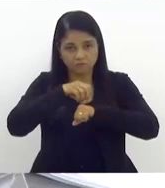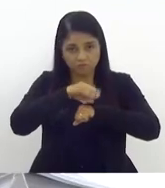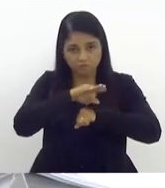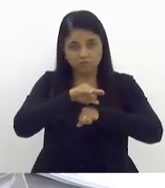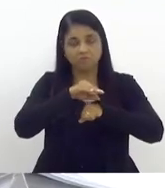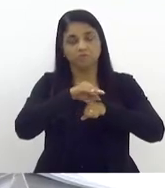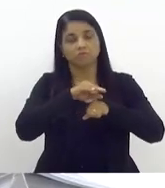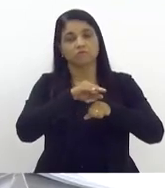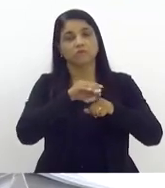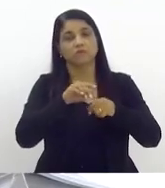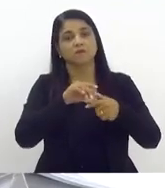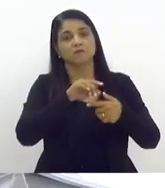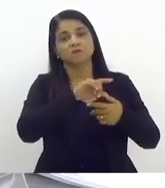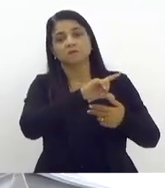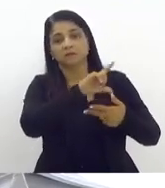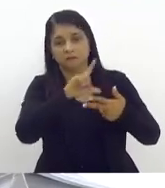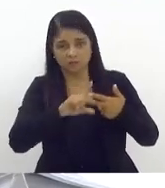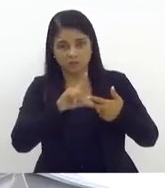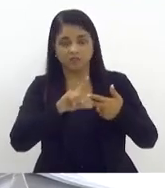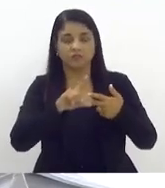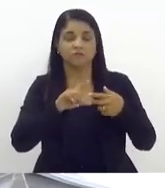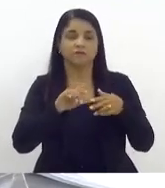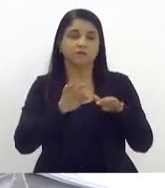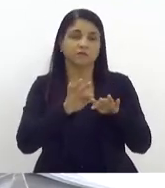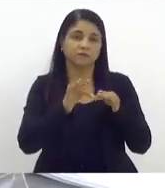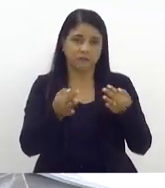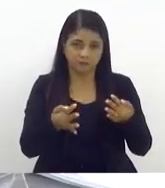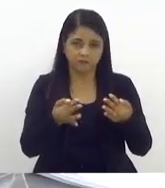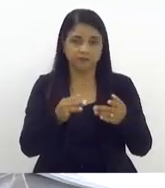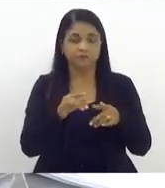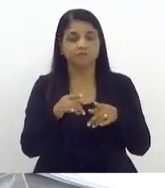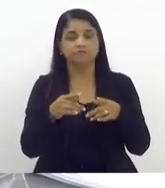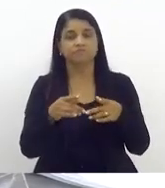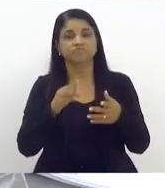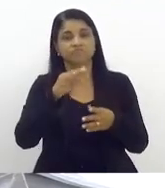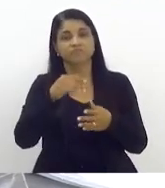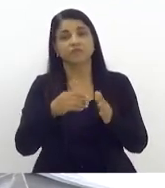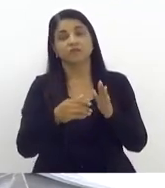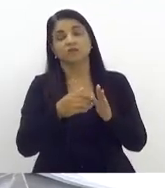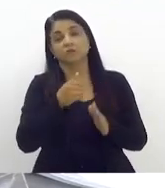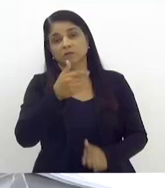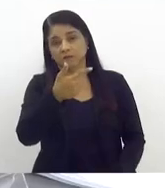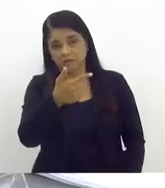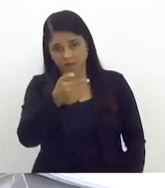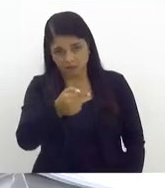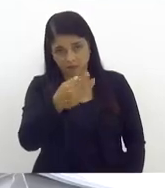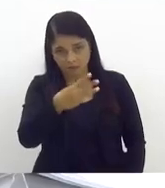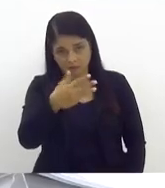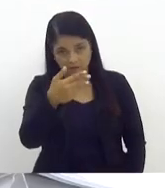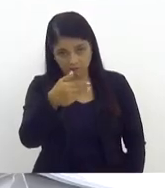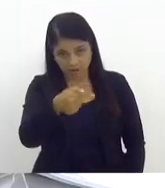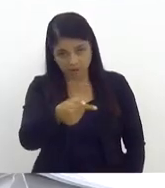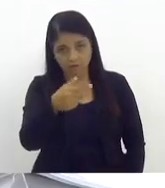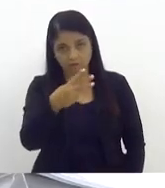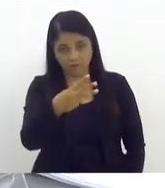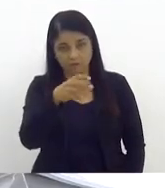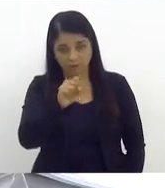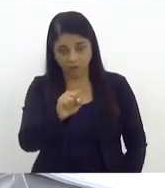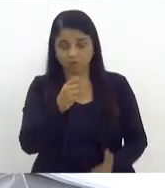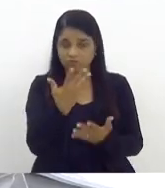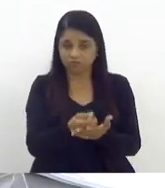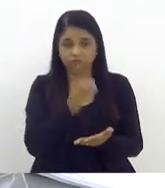e não simples. Então, encerrada a discussão, em votação os itens 37 e 38. Senhores que aprovam, permaneçam como estão.